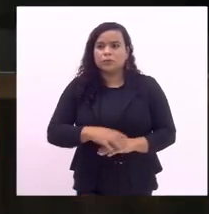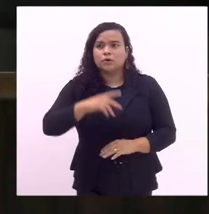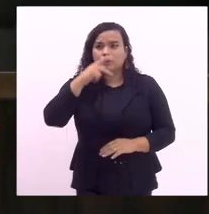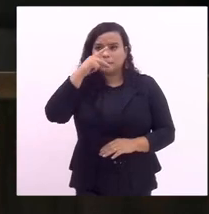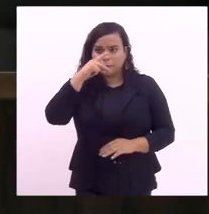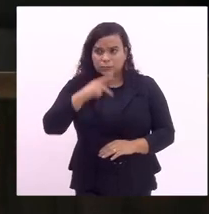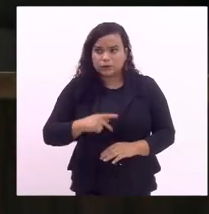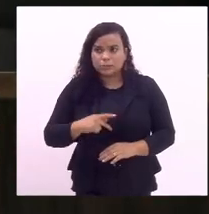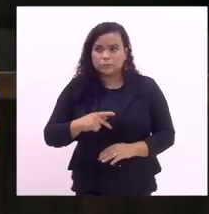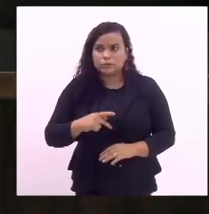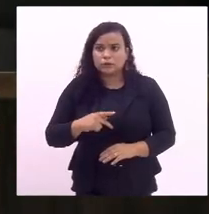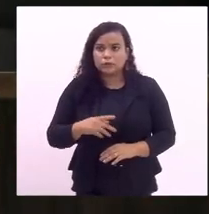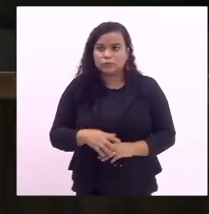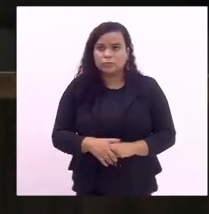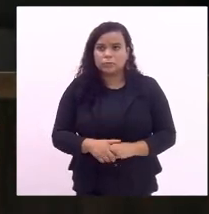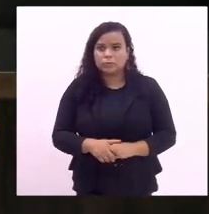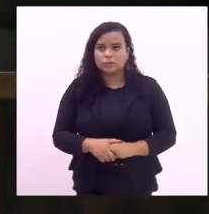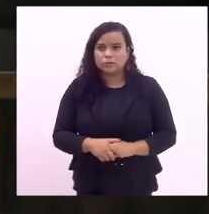A presidência.